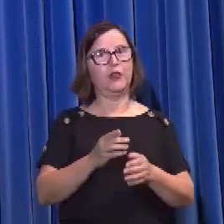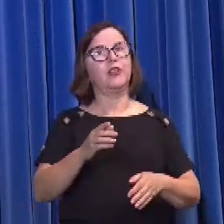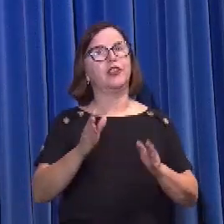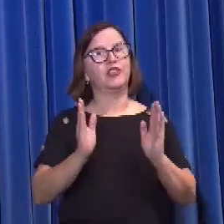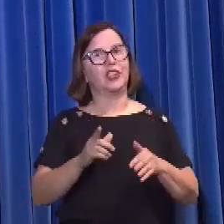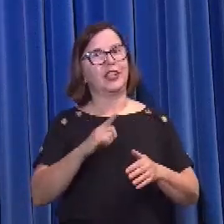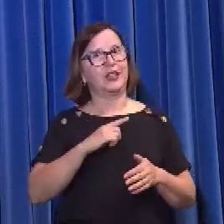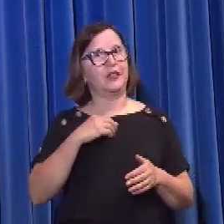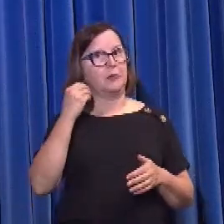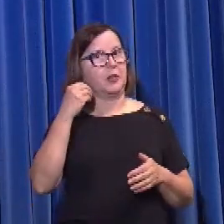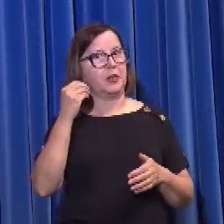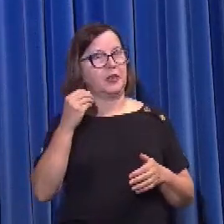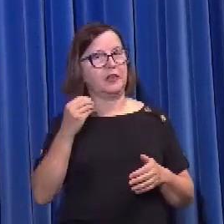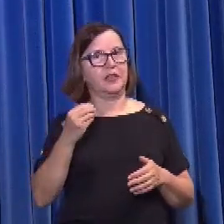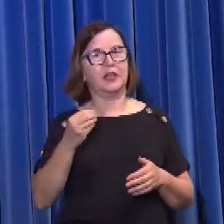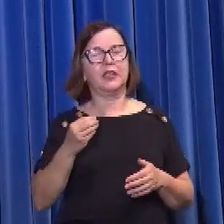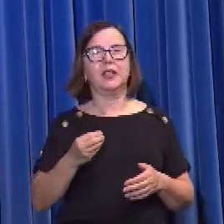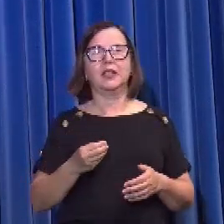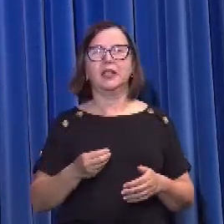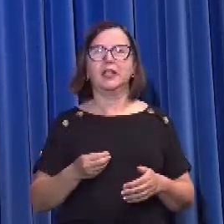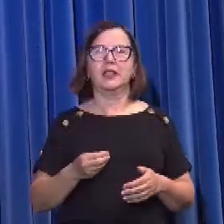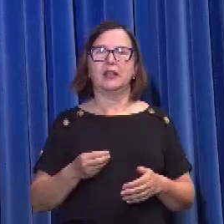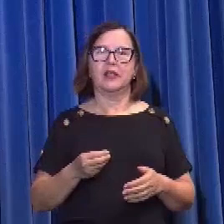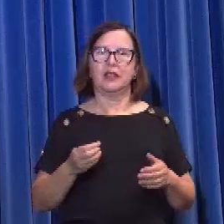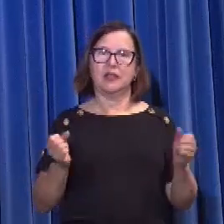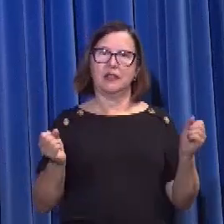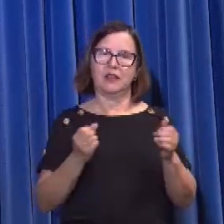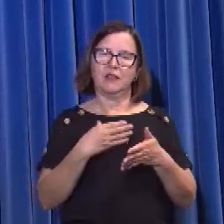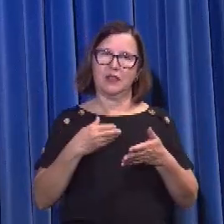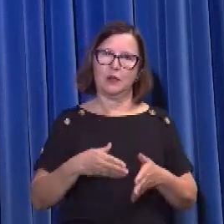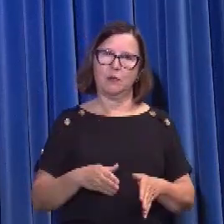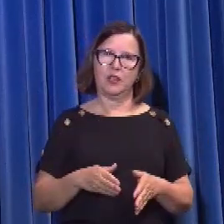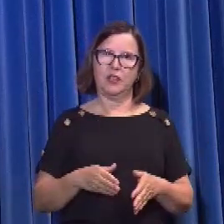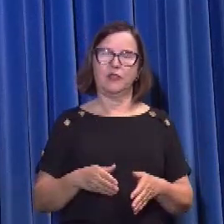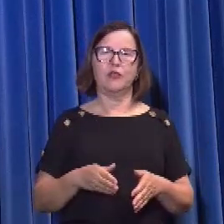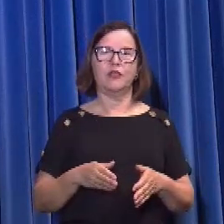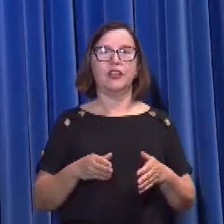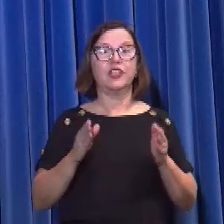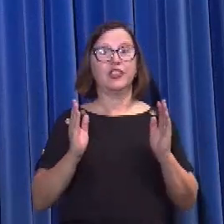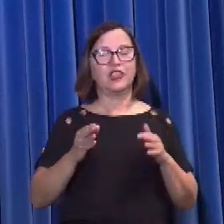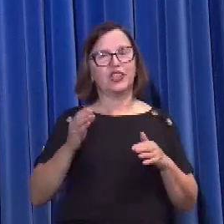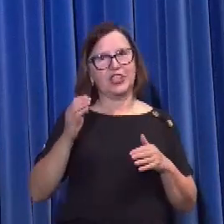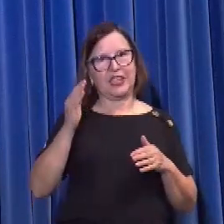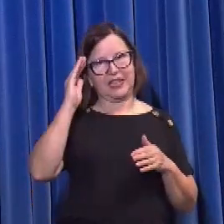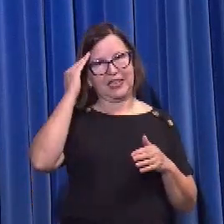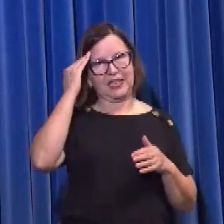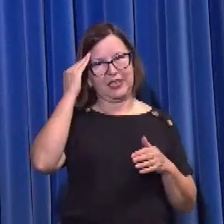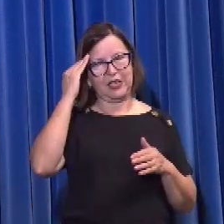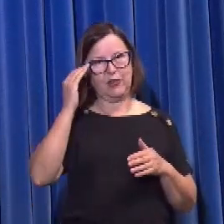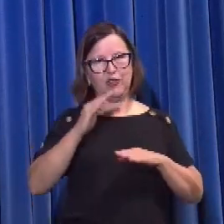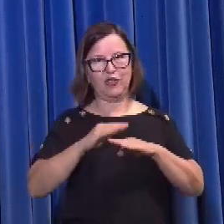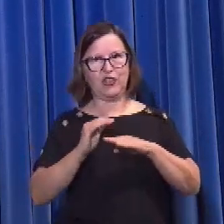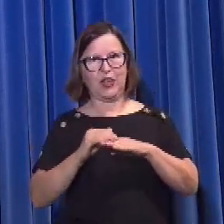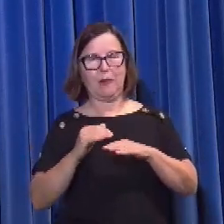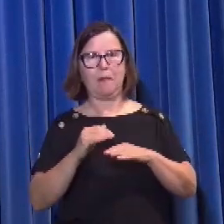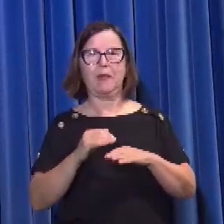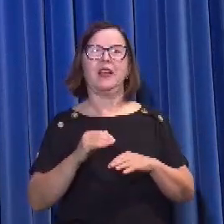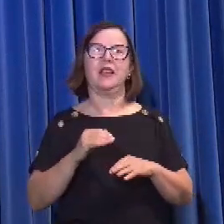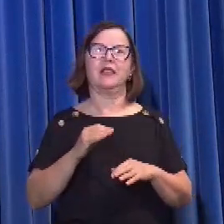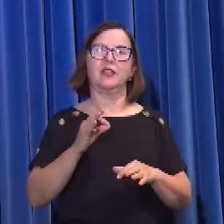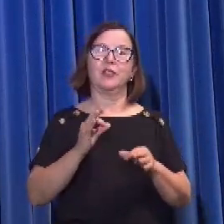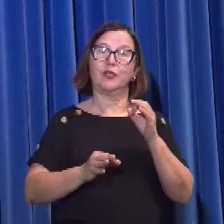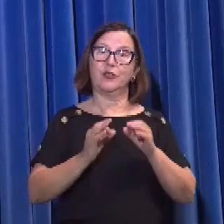nascimento, não é porque você entendeu e foi regenerado, chamado, justificado por Deus, que você